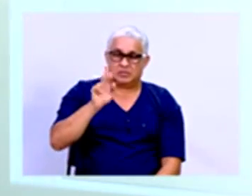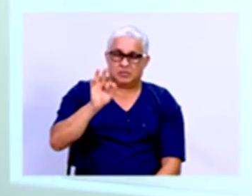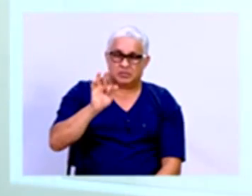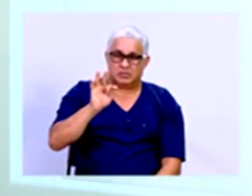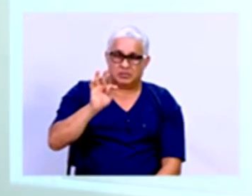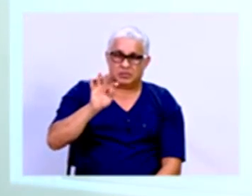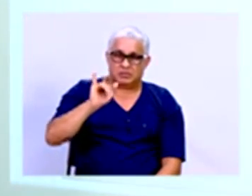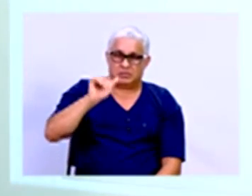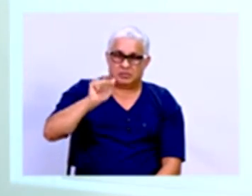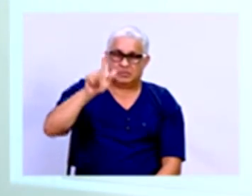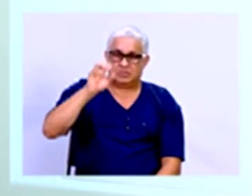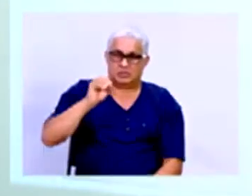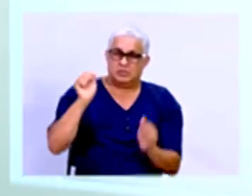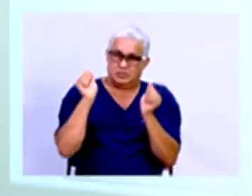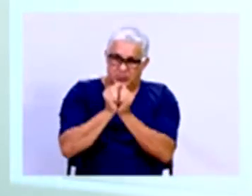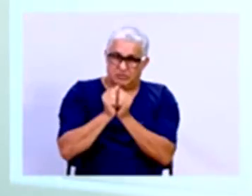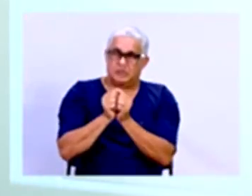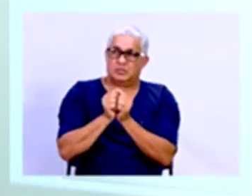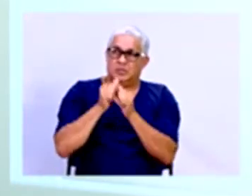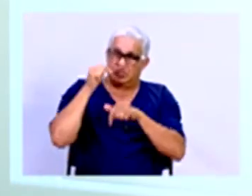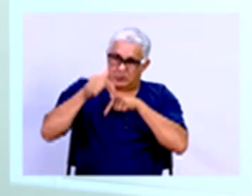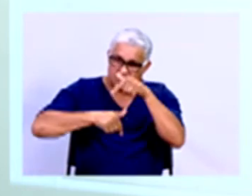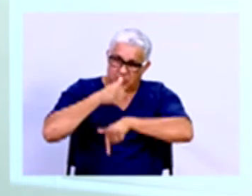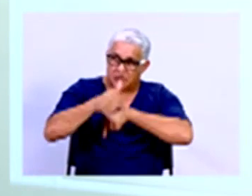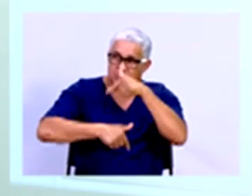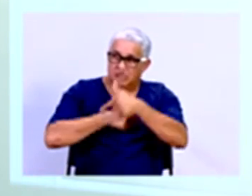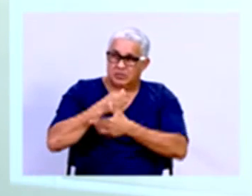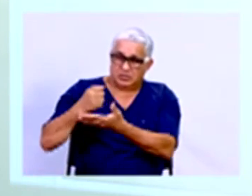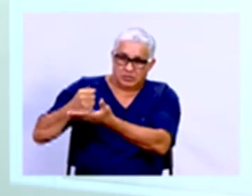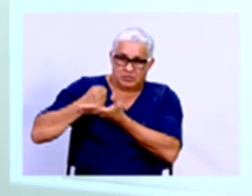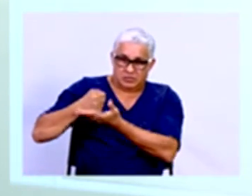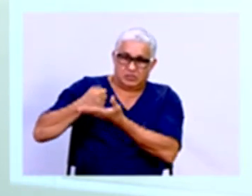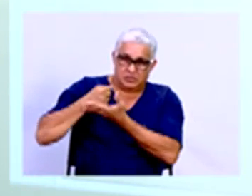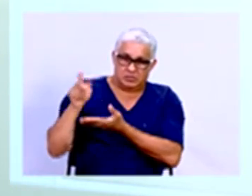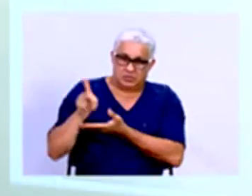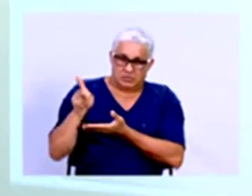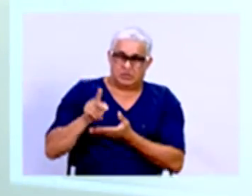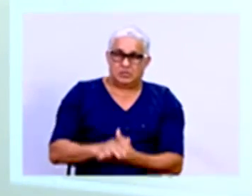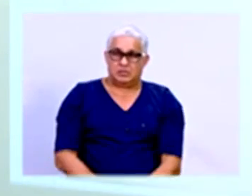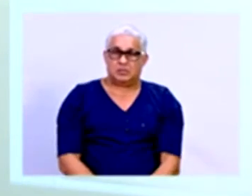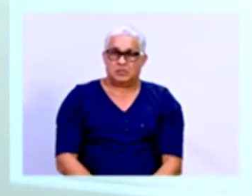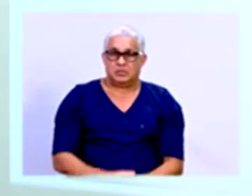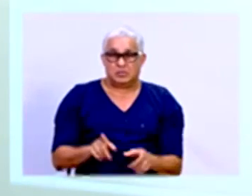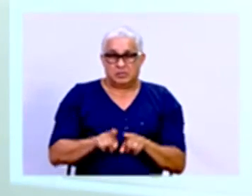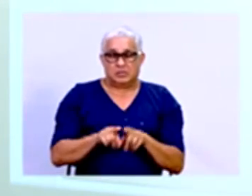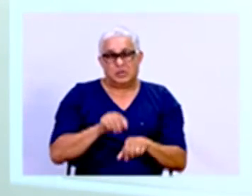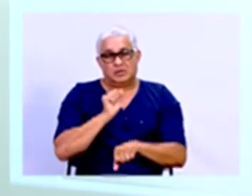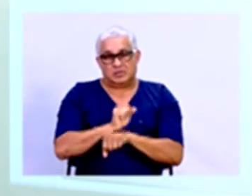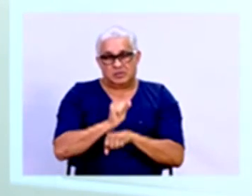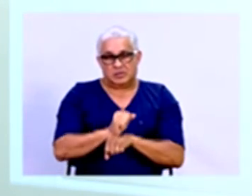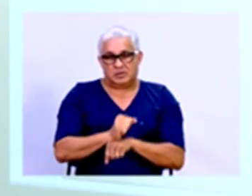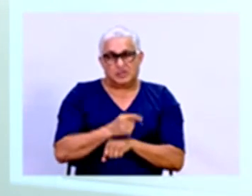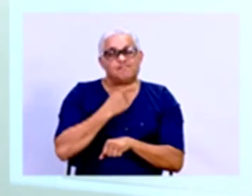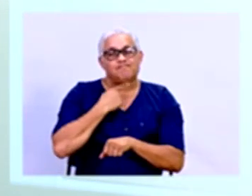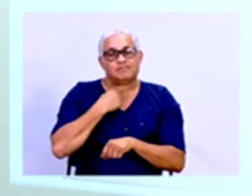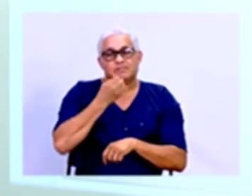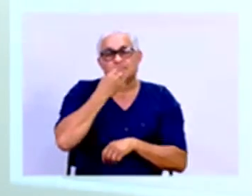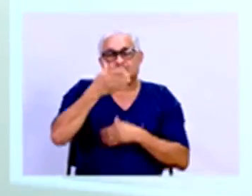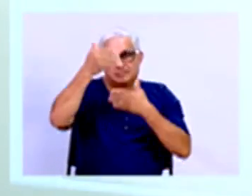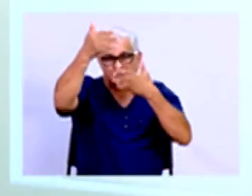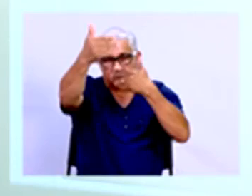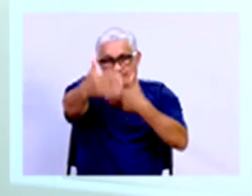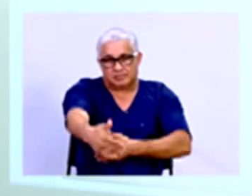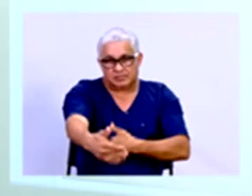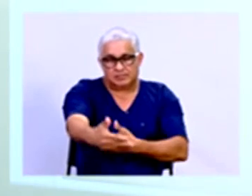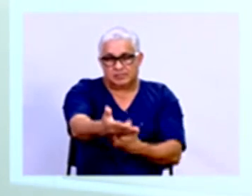essa caminhada que teve, né? O professor assistente, né? Ficamos por aqui, eu desejo para vocês uma boa prova,